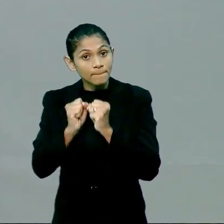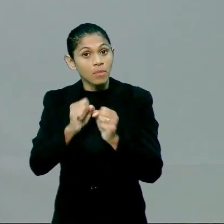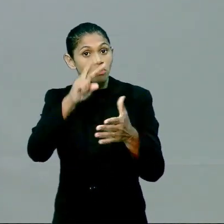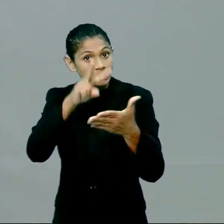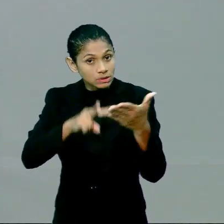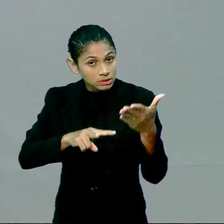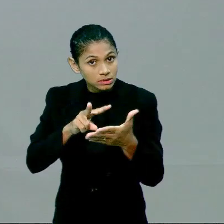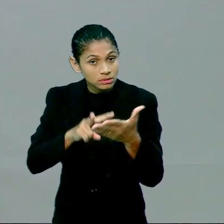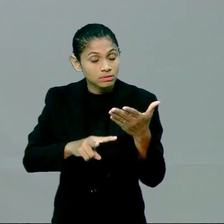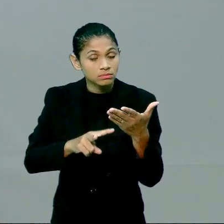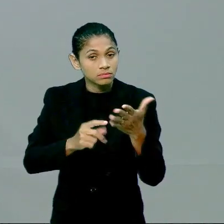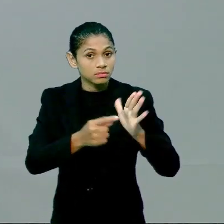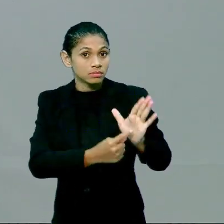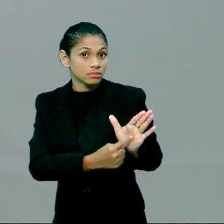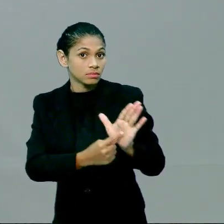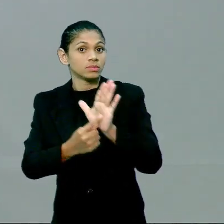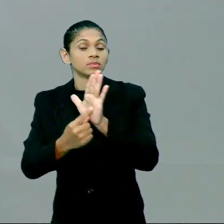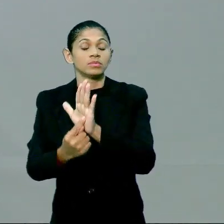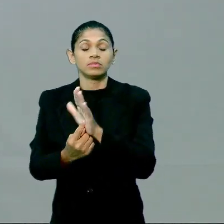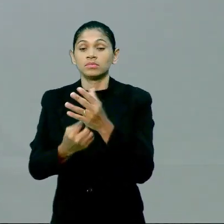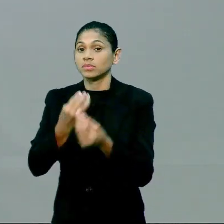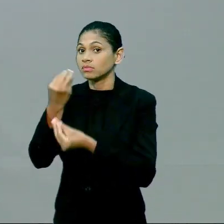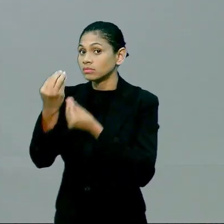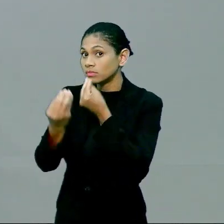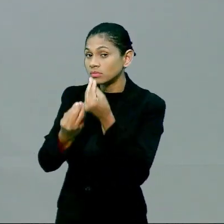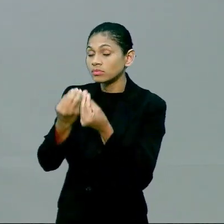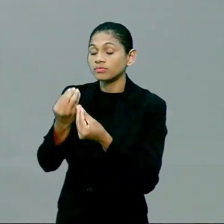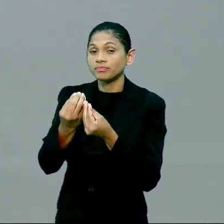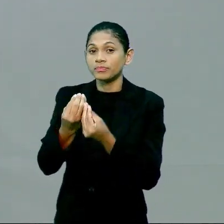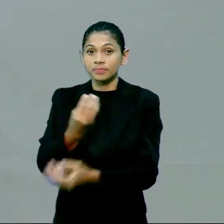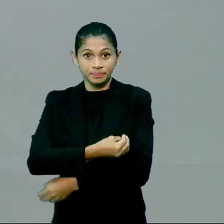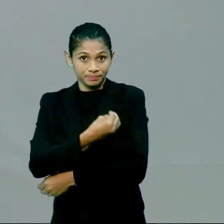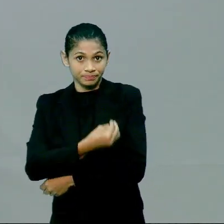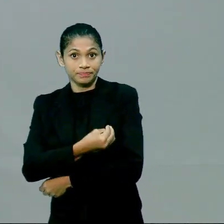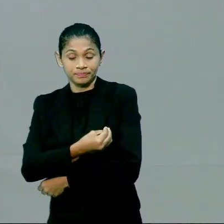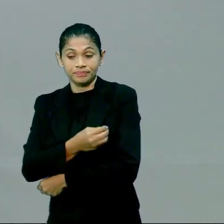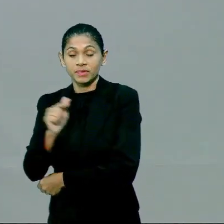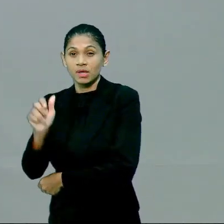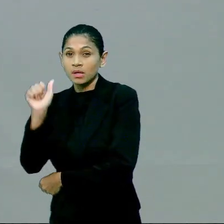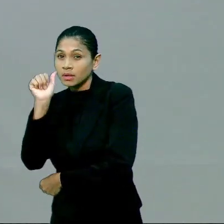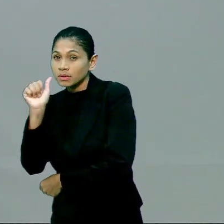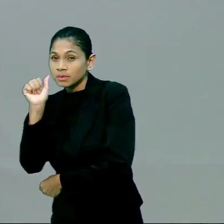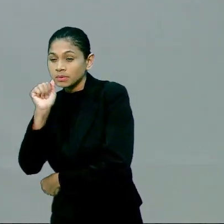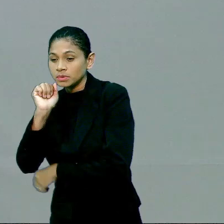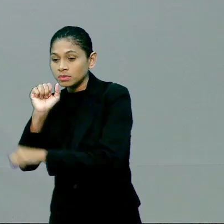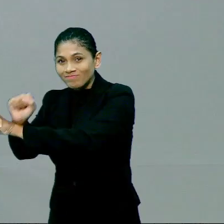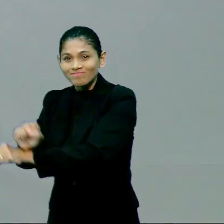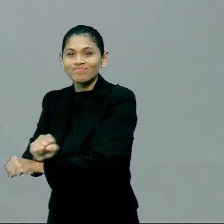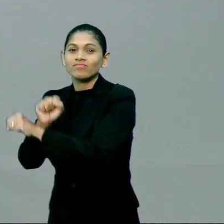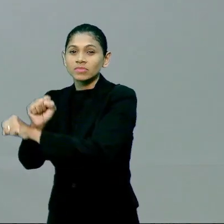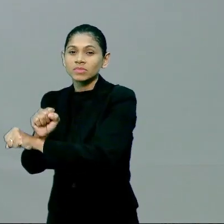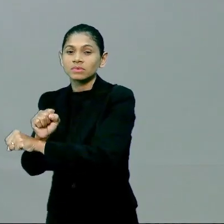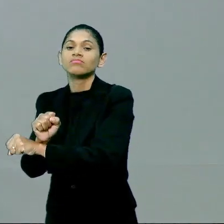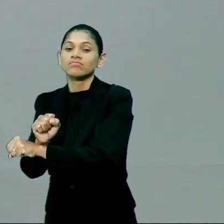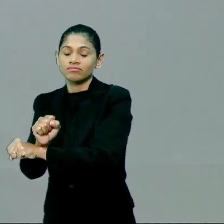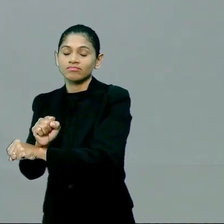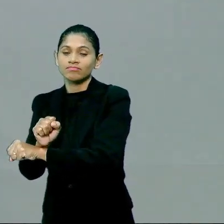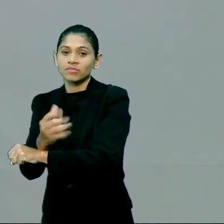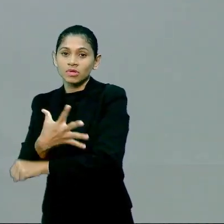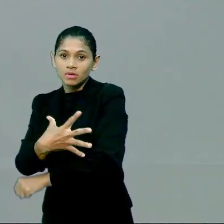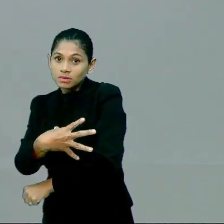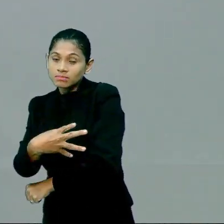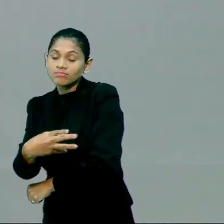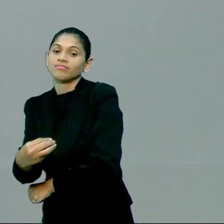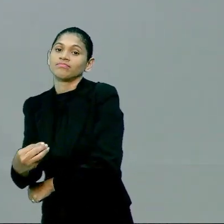em que ele retrata aí como é a vida de uma escrava que é mãe, que tem que se condicionar àquela situação. Então,